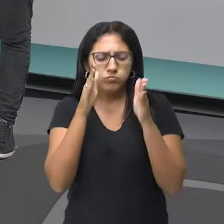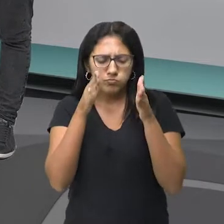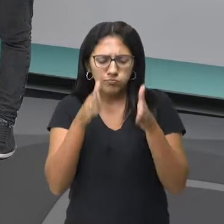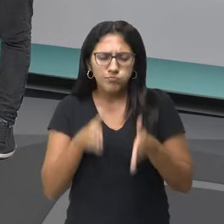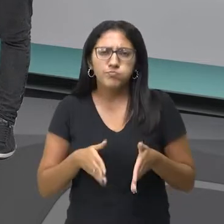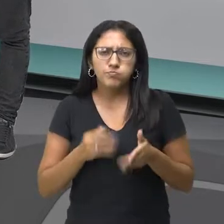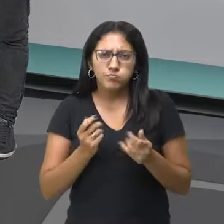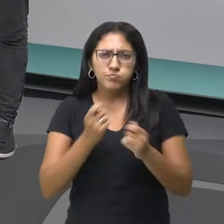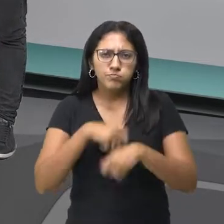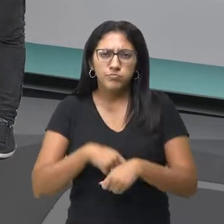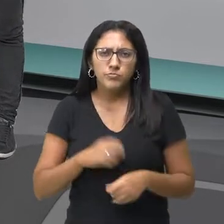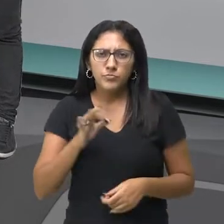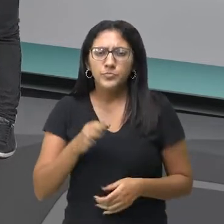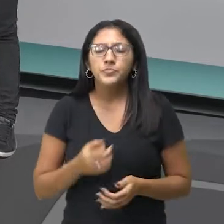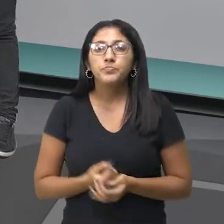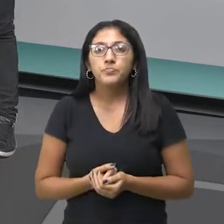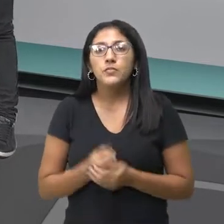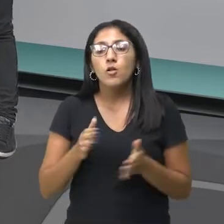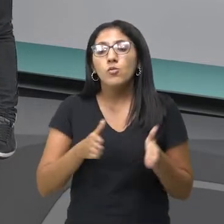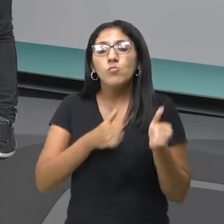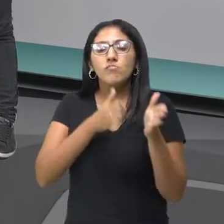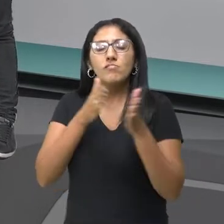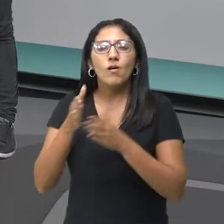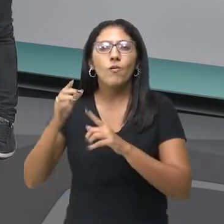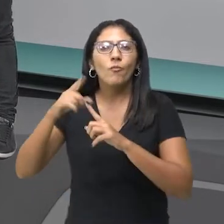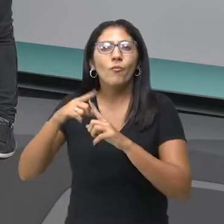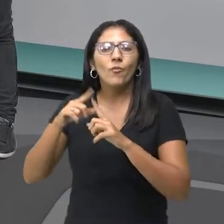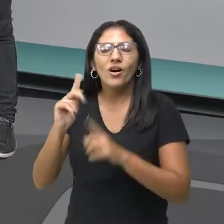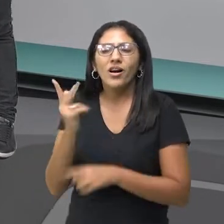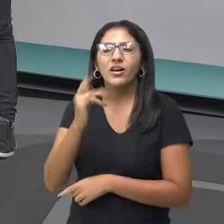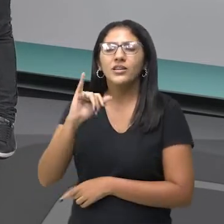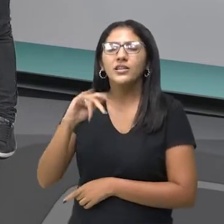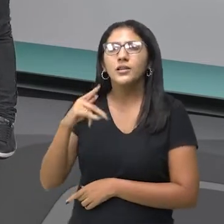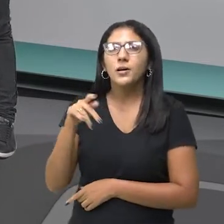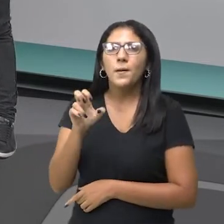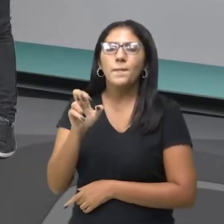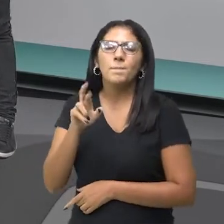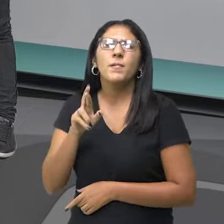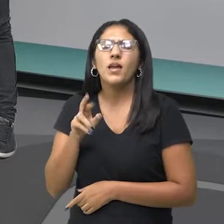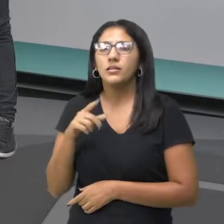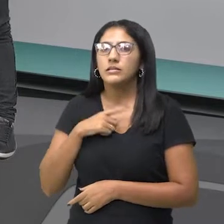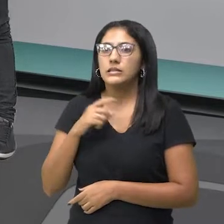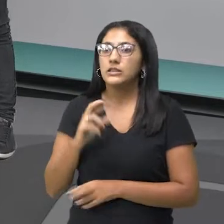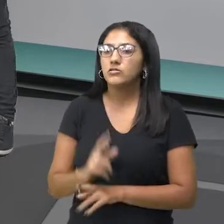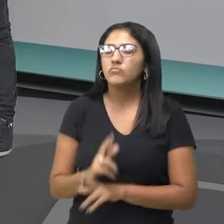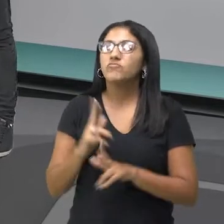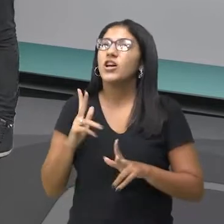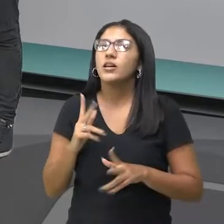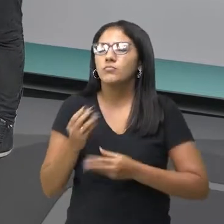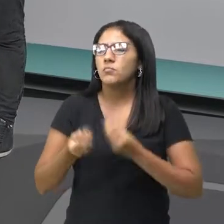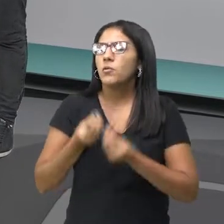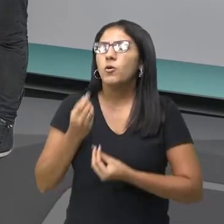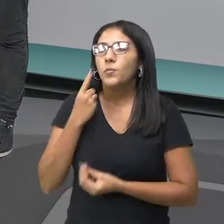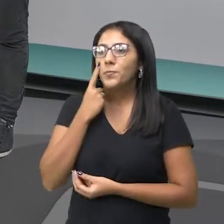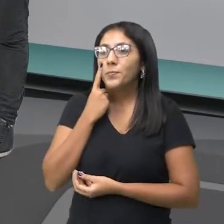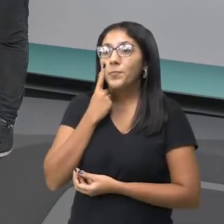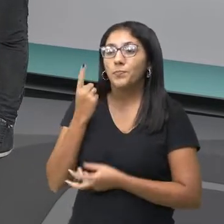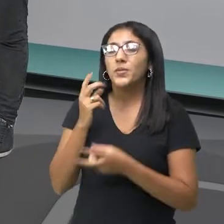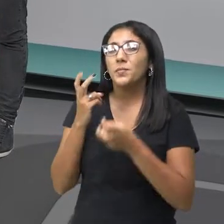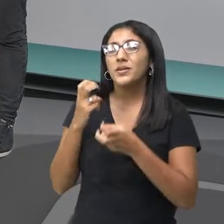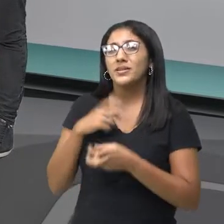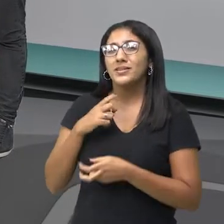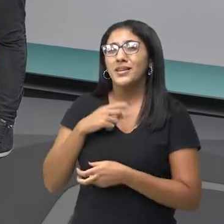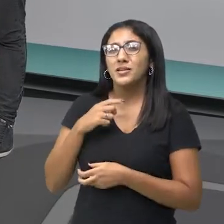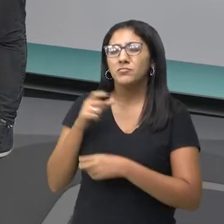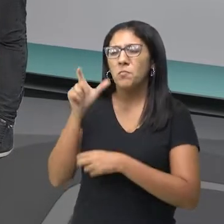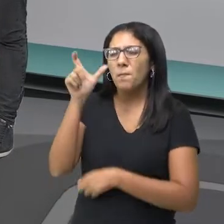ao fim, certo? No hipertexto, nós temos movimentos diferentes. Como funciona? Observe que, por exemplo, eu começo